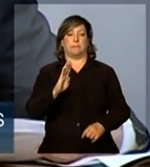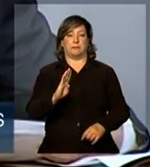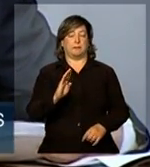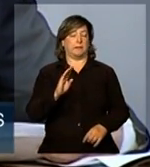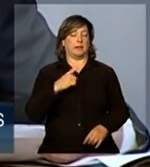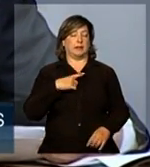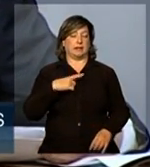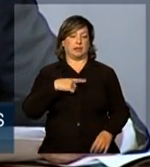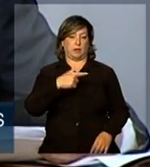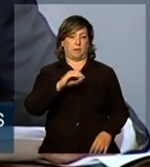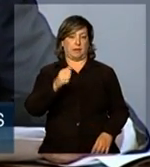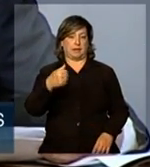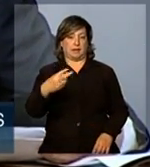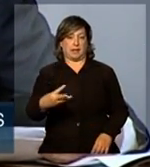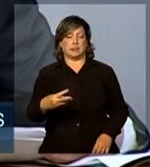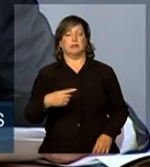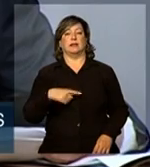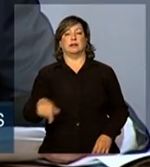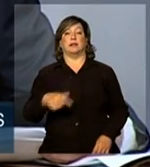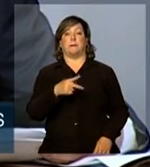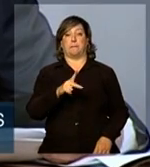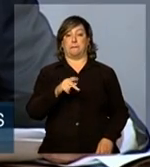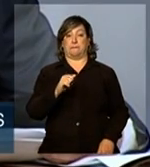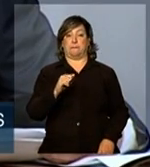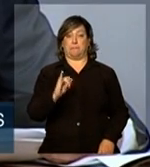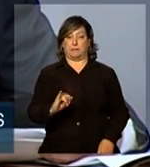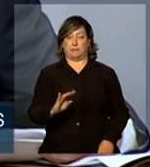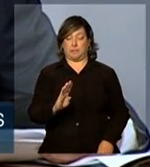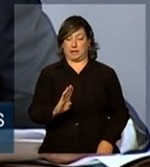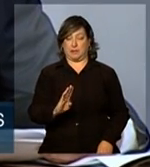o crescimento do PIB de 2013 foi de